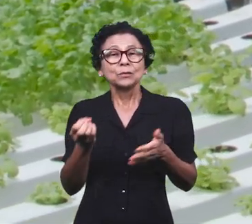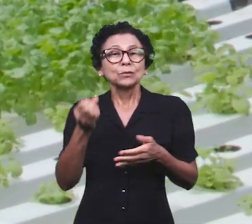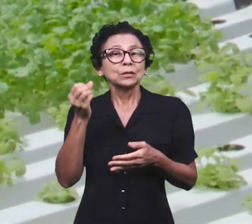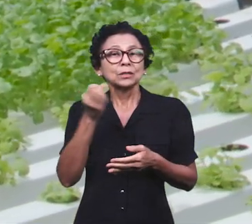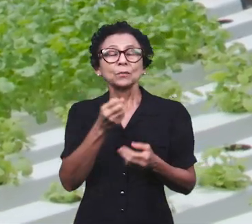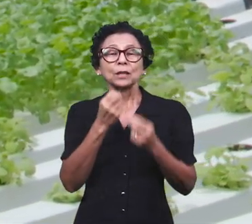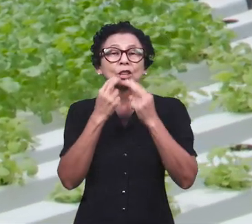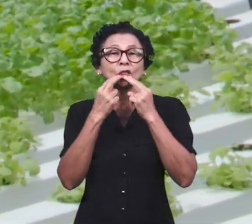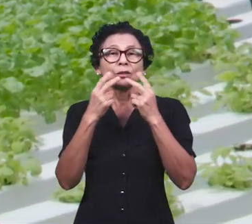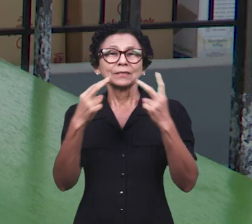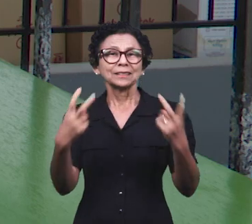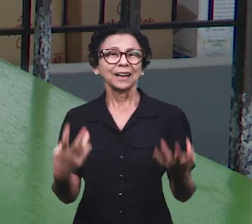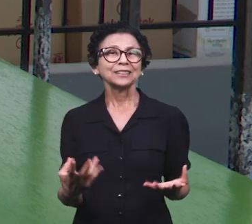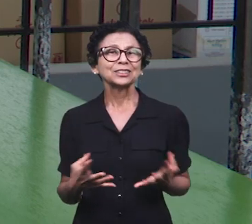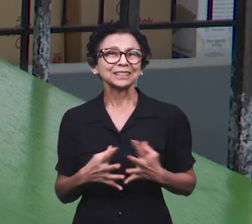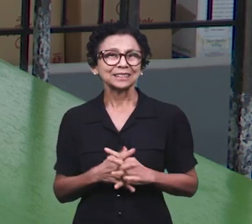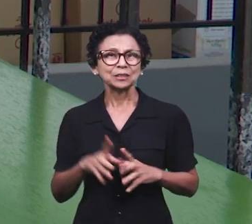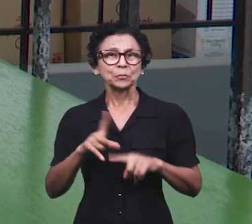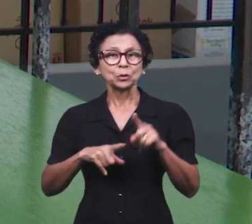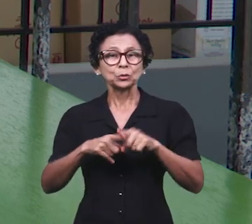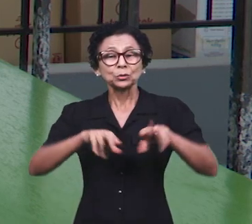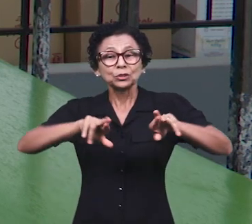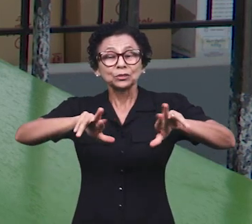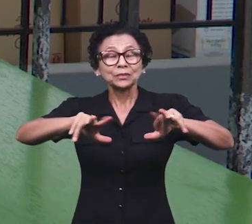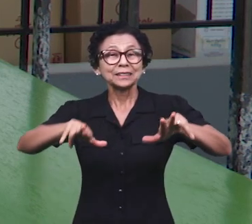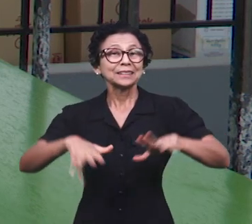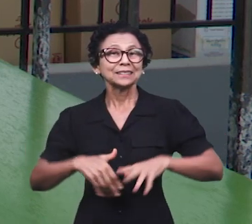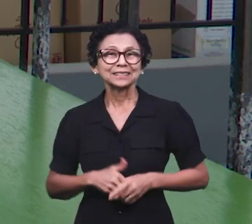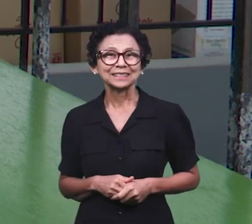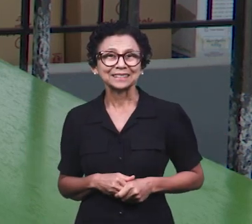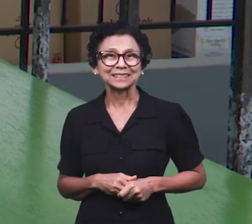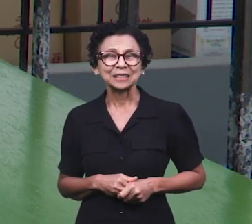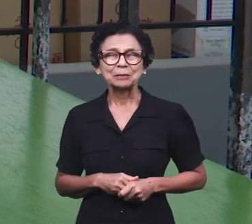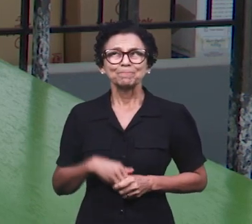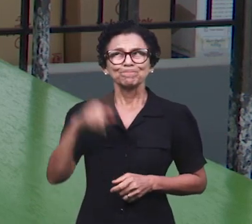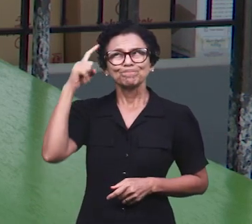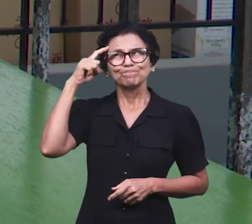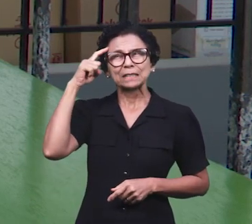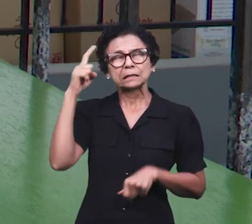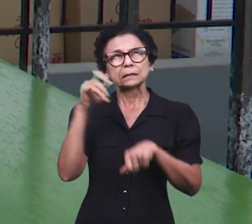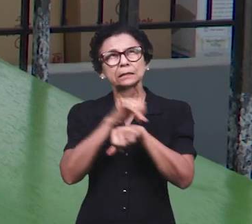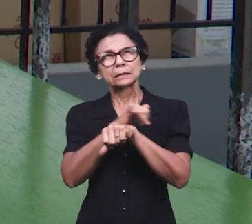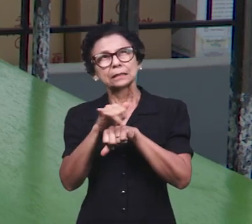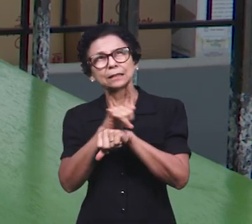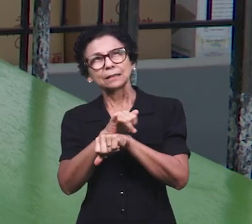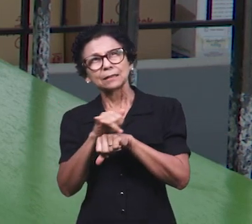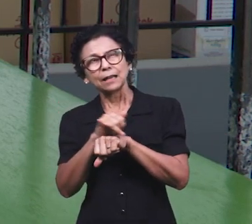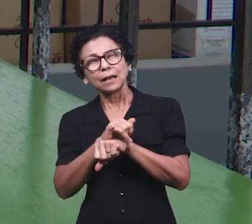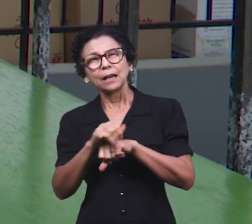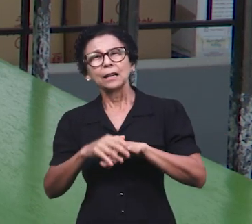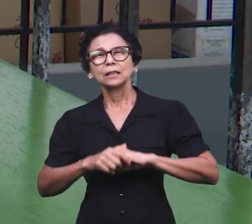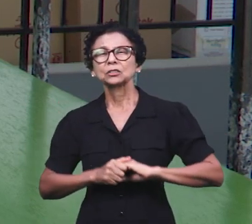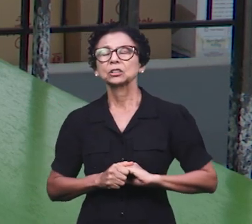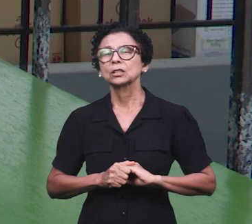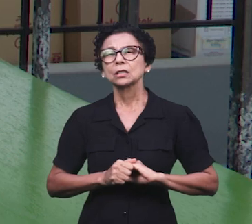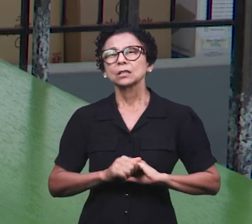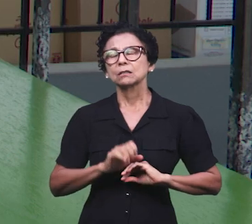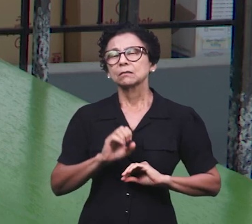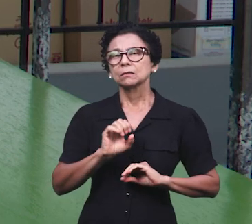produto diferenciado. A gente teve a ideia, inicialmente, de montar algo na parte de delivery, né,